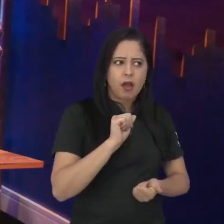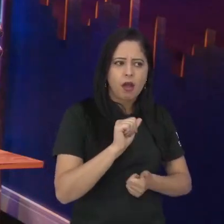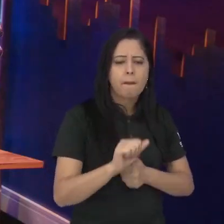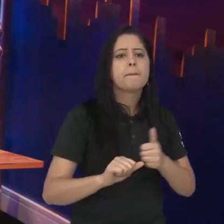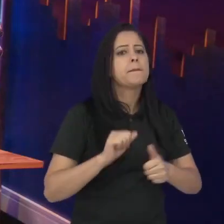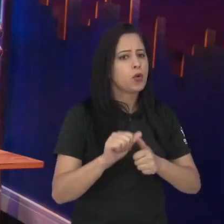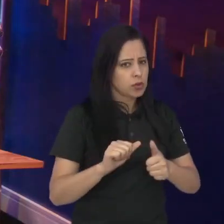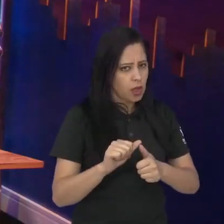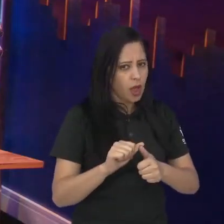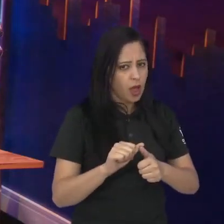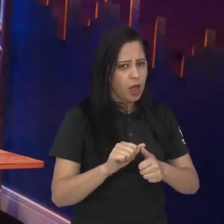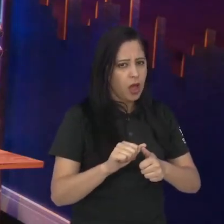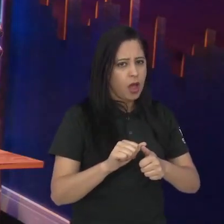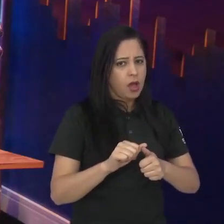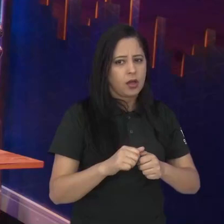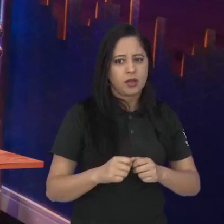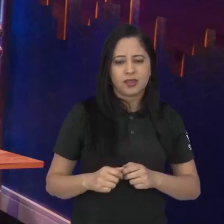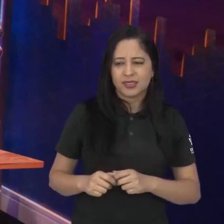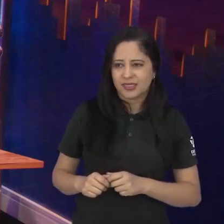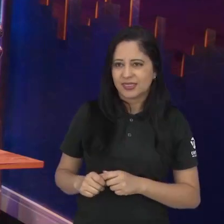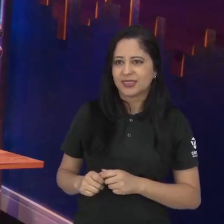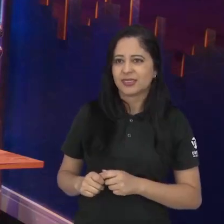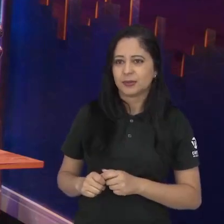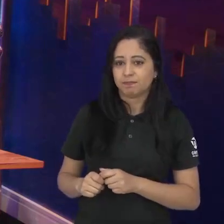usou, talvez, durante a pandemia do coronavírus?